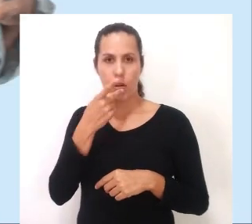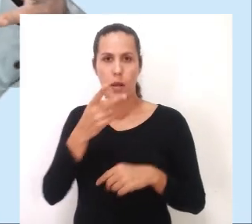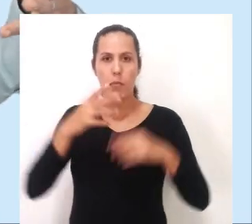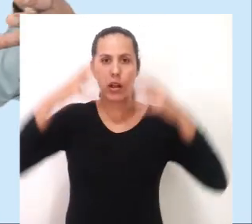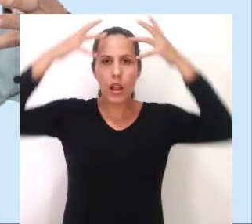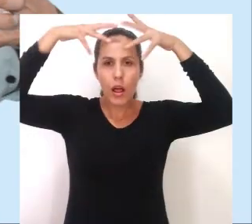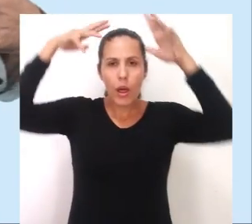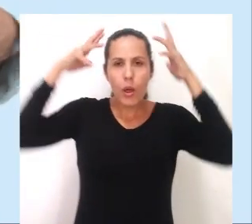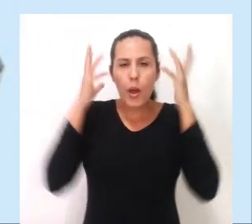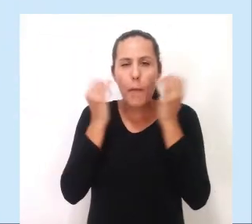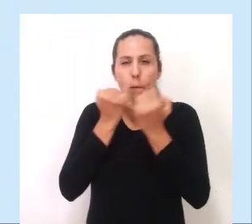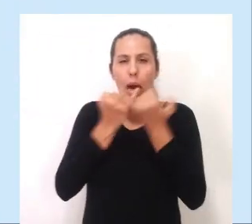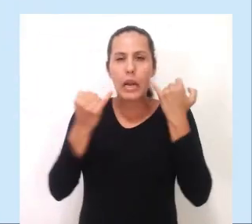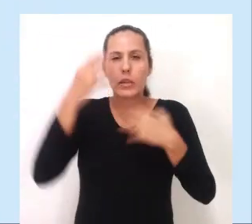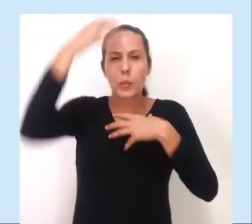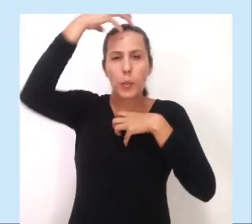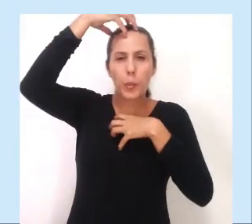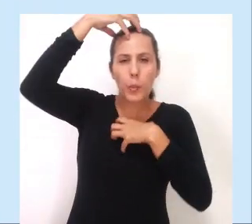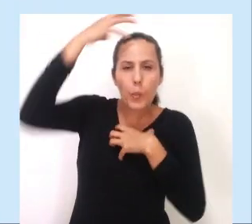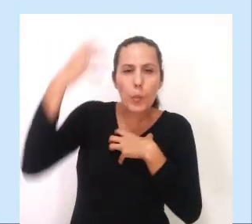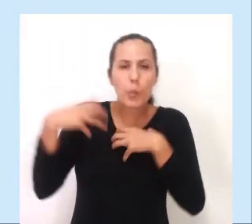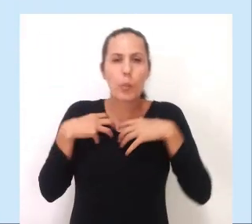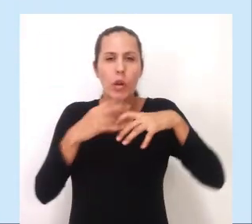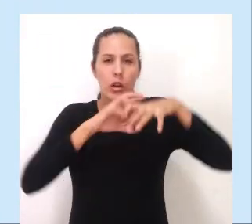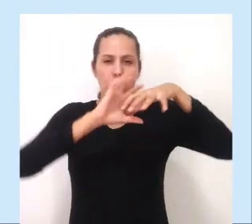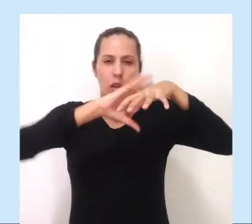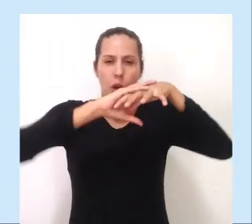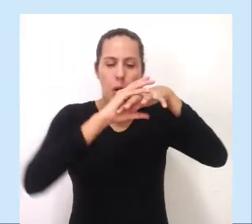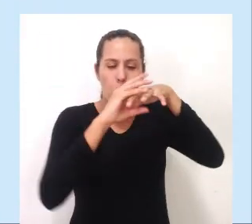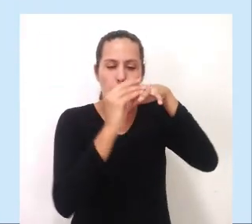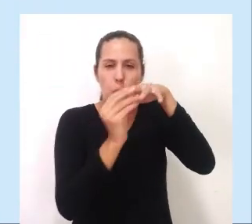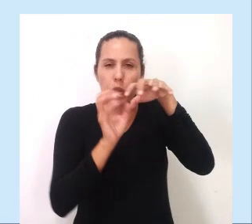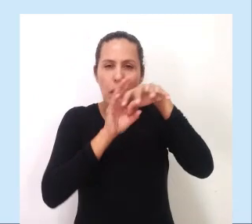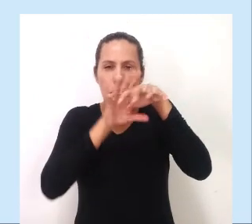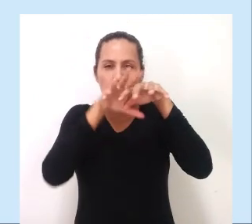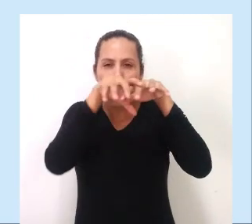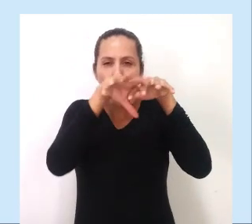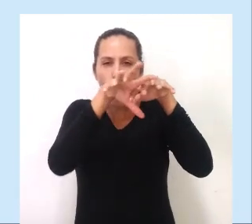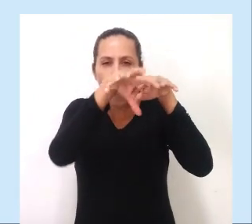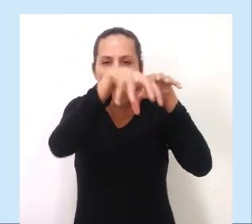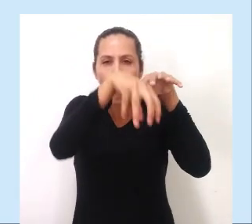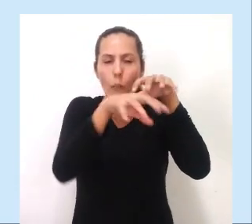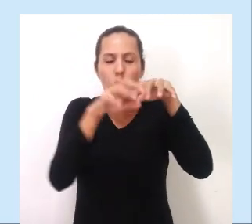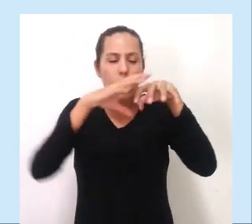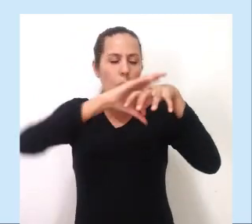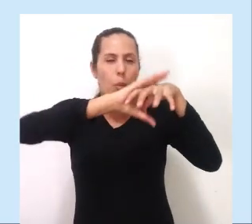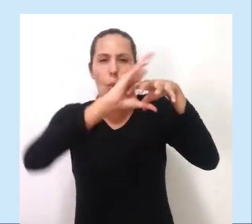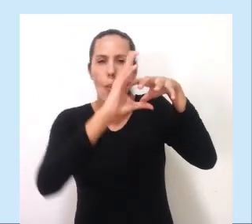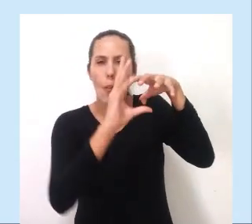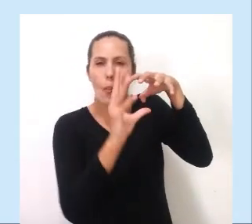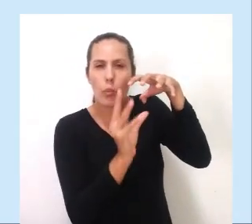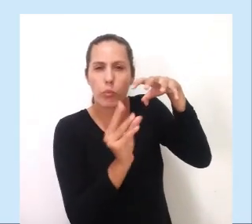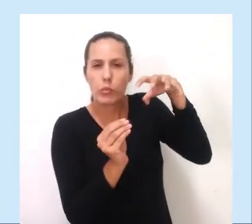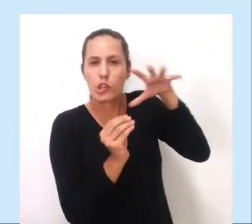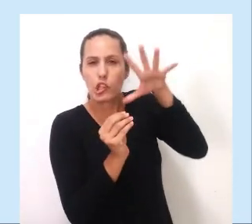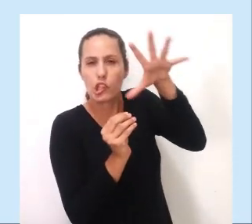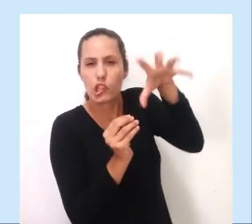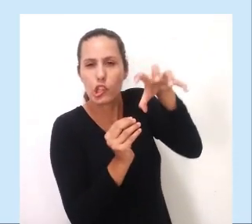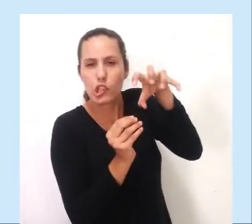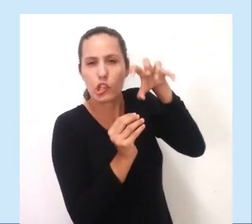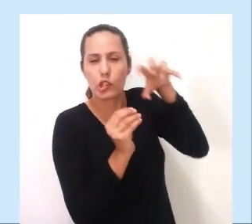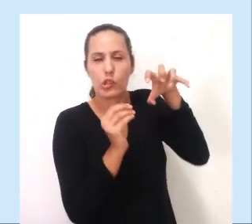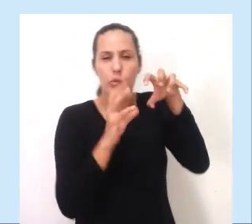enormes. Essas unhas eles facilitam que ele se abrace nas árvores e tenha um movimento bem longo. Agora imagine